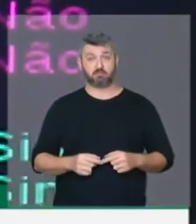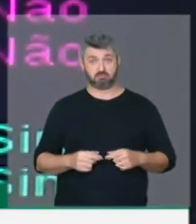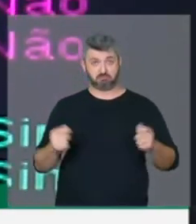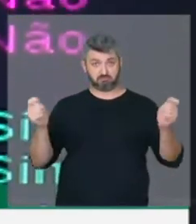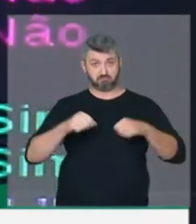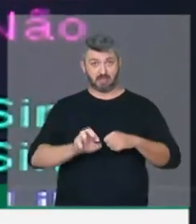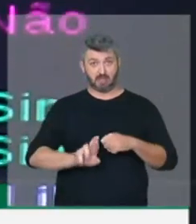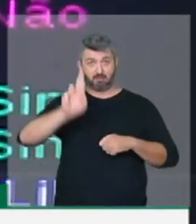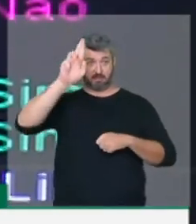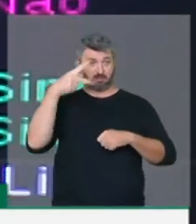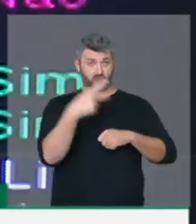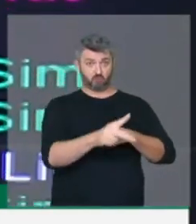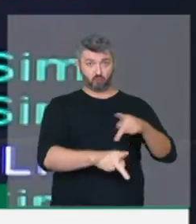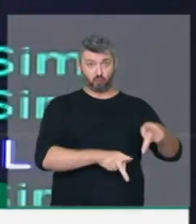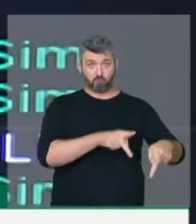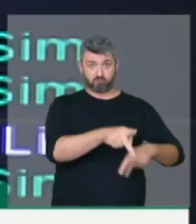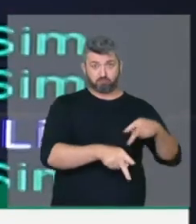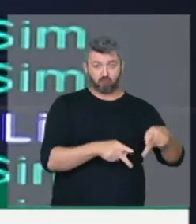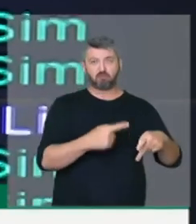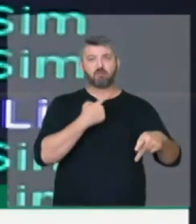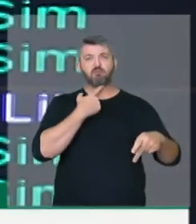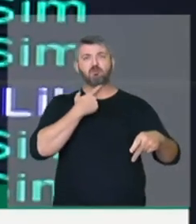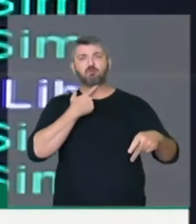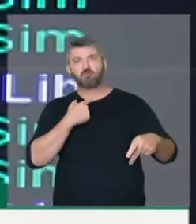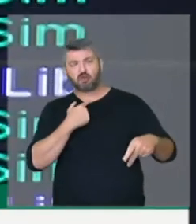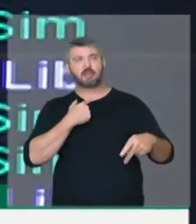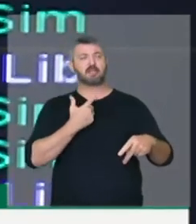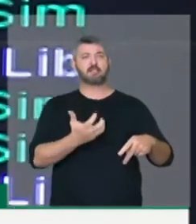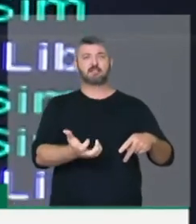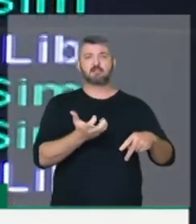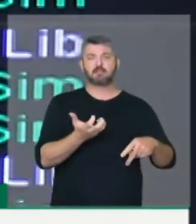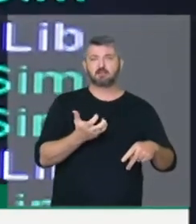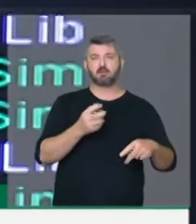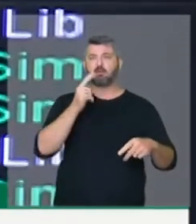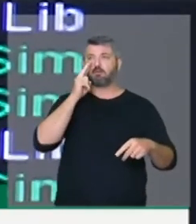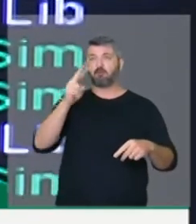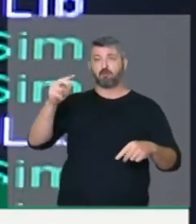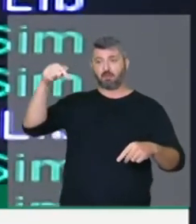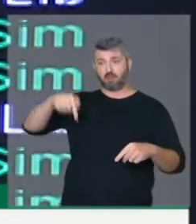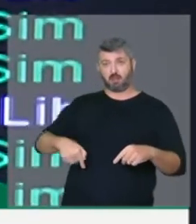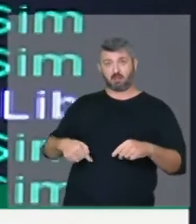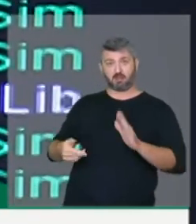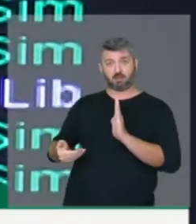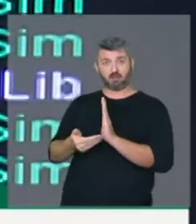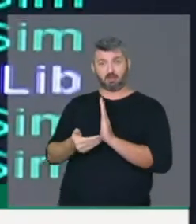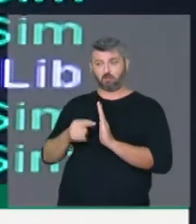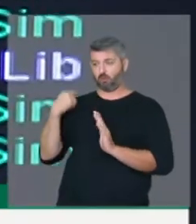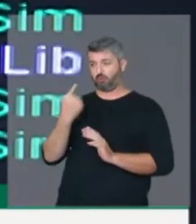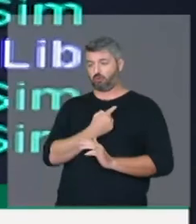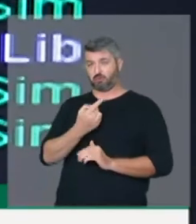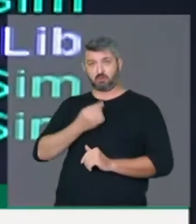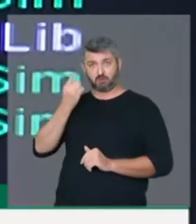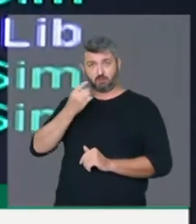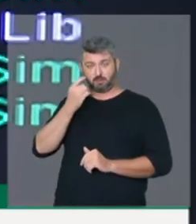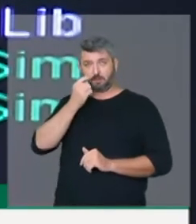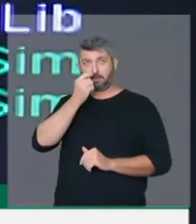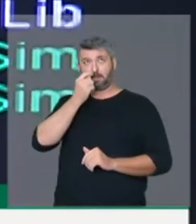de representação, a vontade que eles têm de enxergar em nós parlamentares